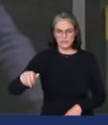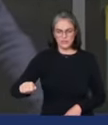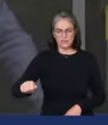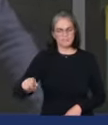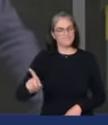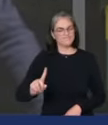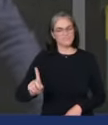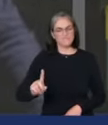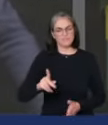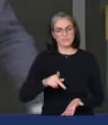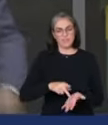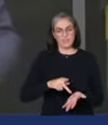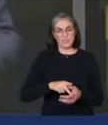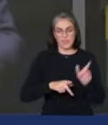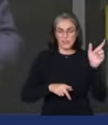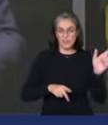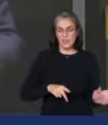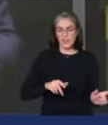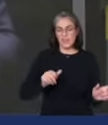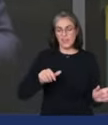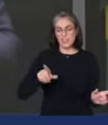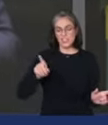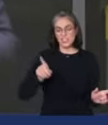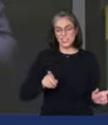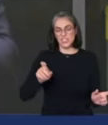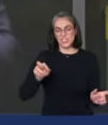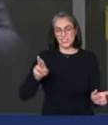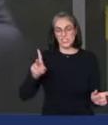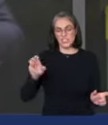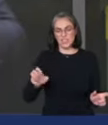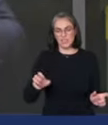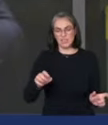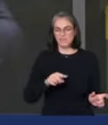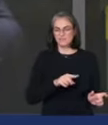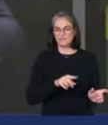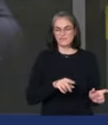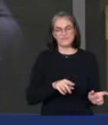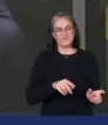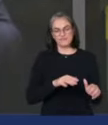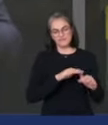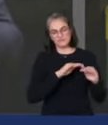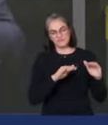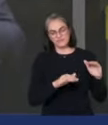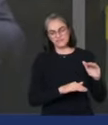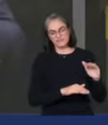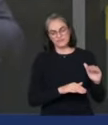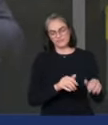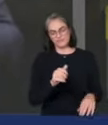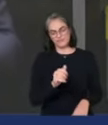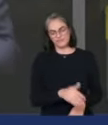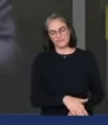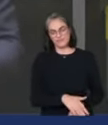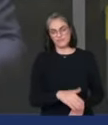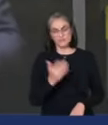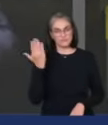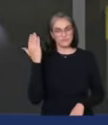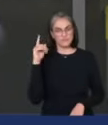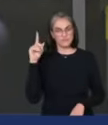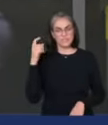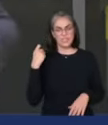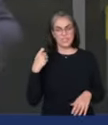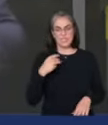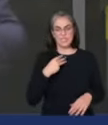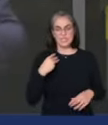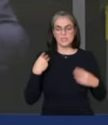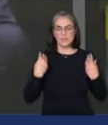Moraes. E eu digo, até mesmo o ex-ministro Marco Aurélio Melo afirmou que isso é